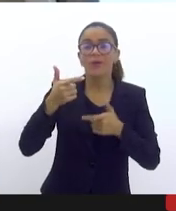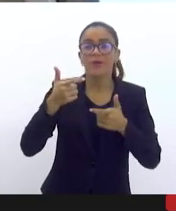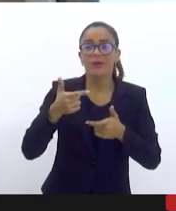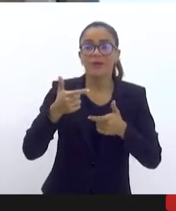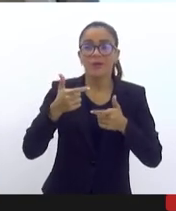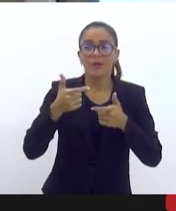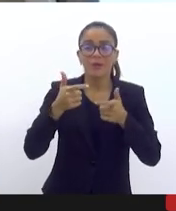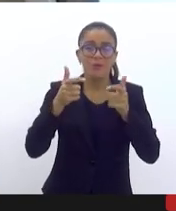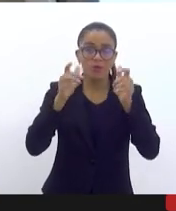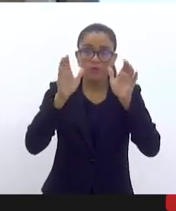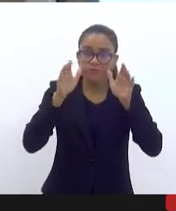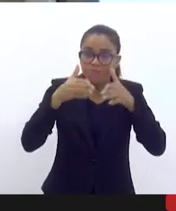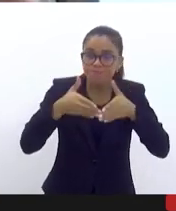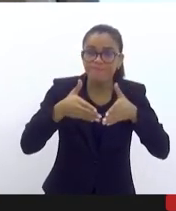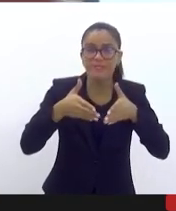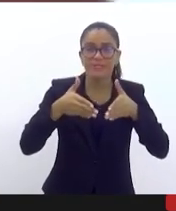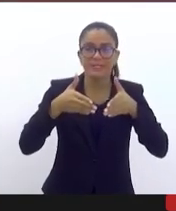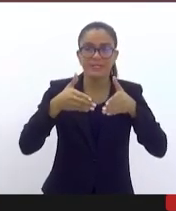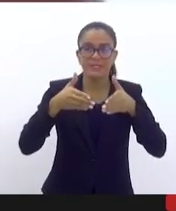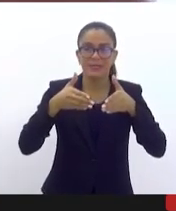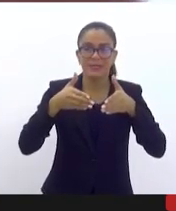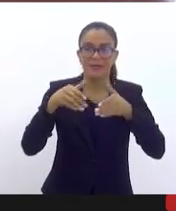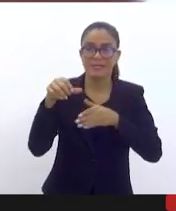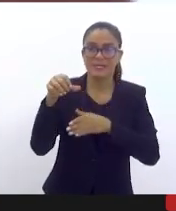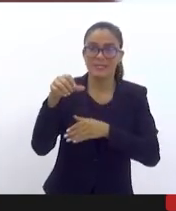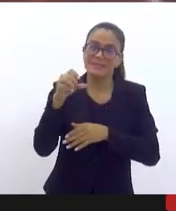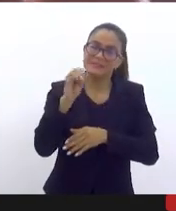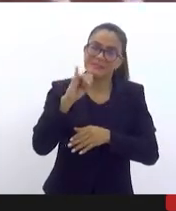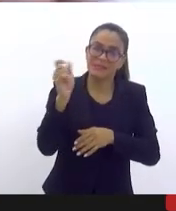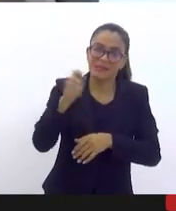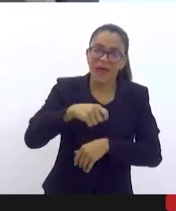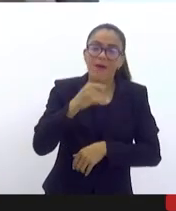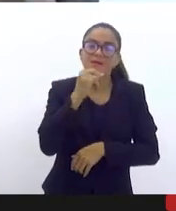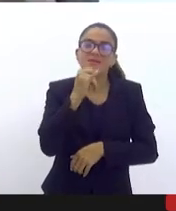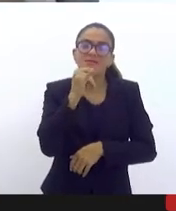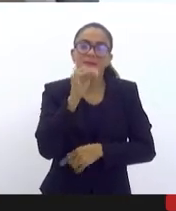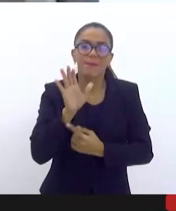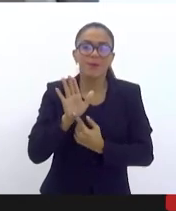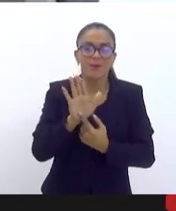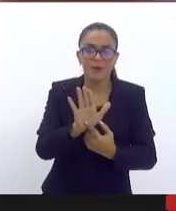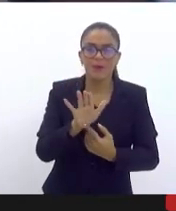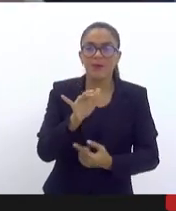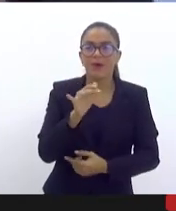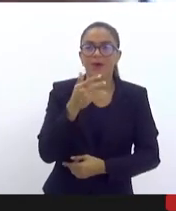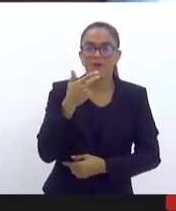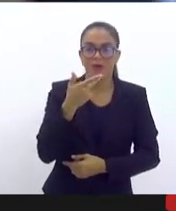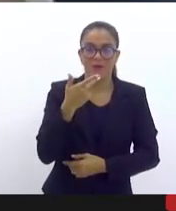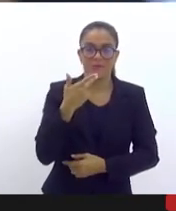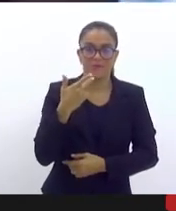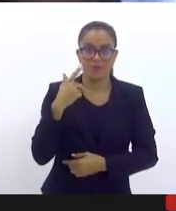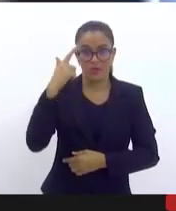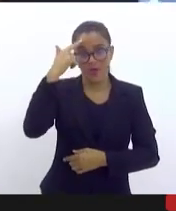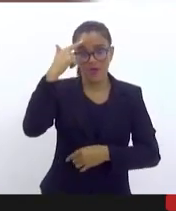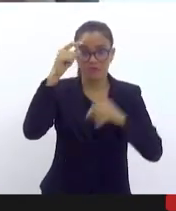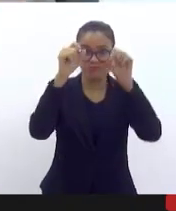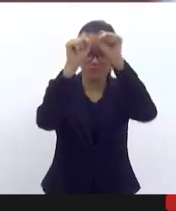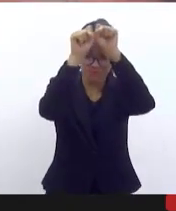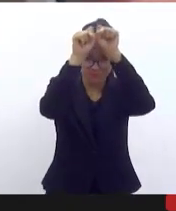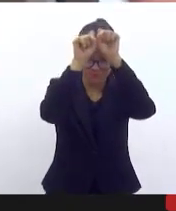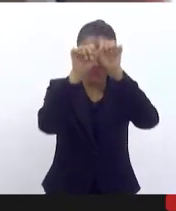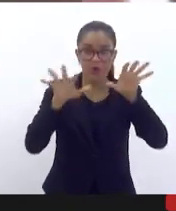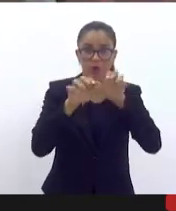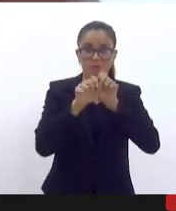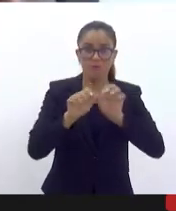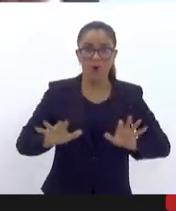muito específico então se eu pudesse dar um exemplo assim eu diria que o nosso sistema nervoso de todas